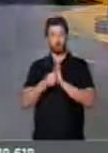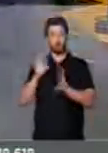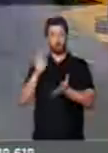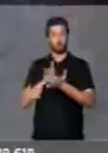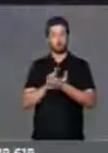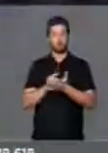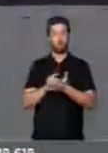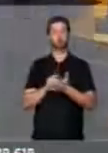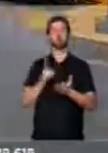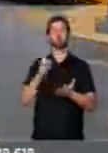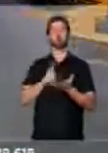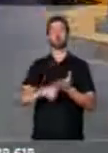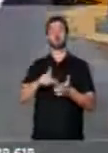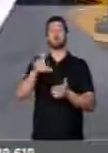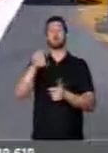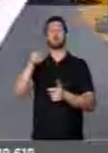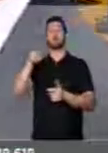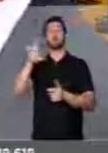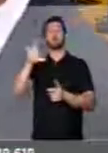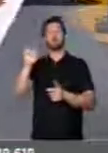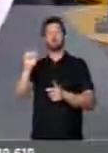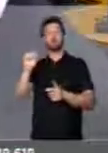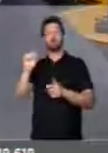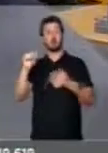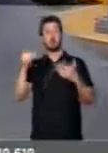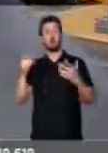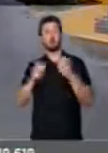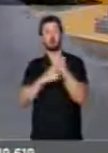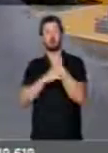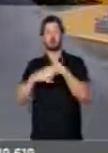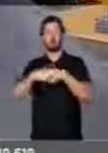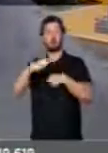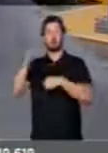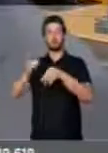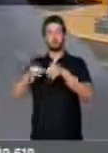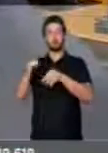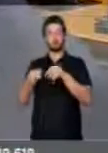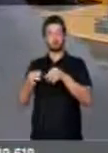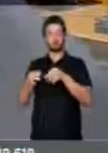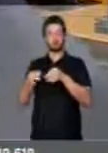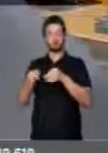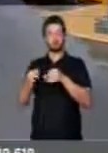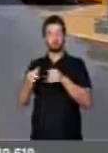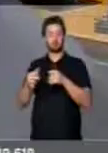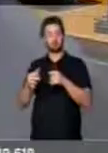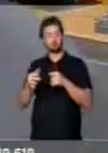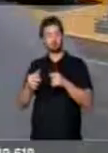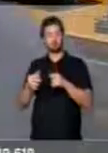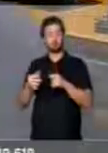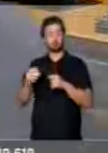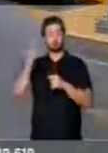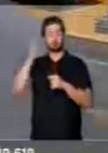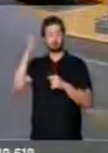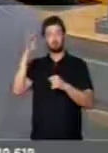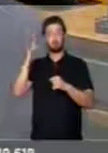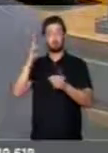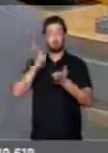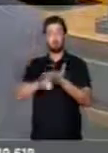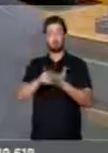celebração dos acordos de leniência, de forma a conferir maior segurança jurídica às partes e até mesmo estimular que se realize o